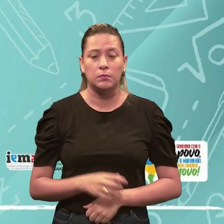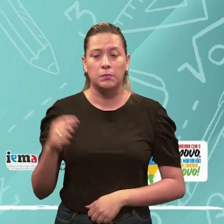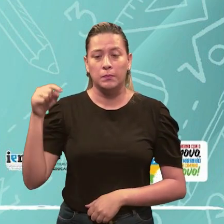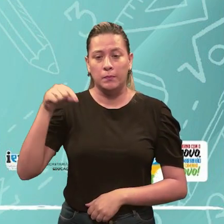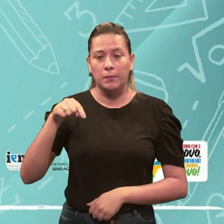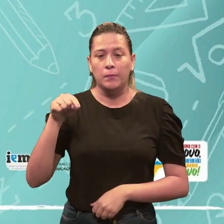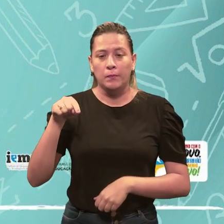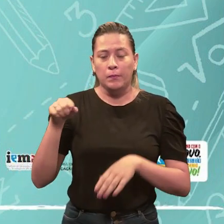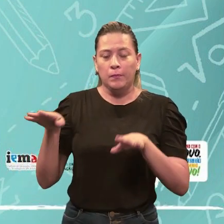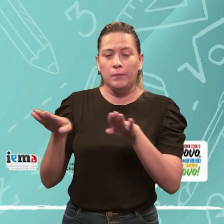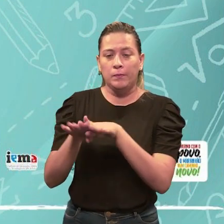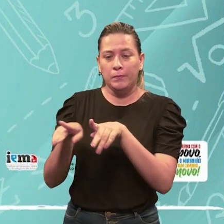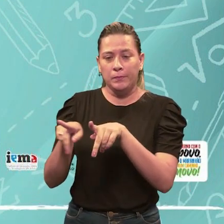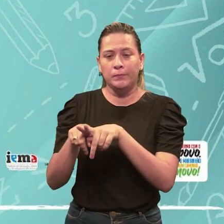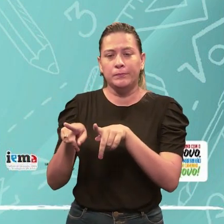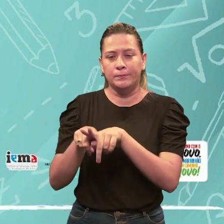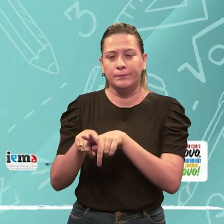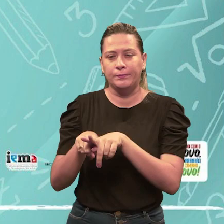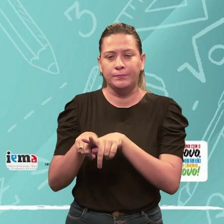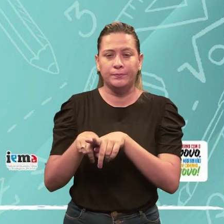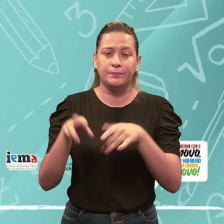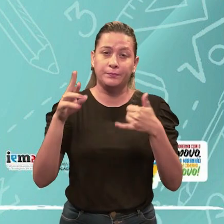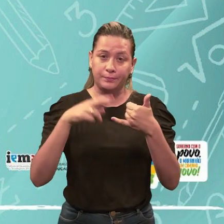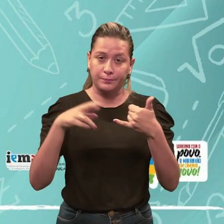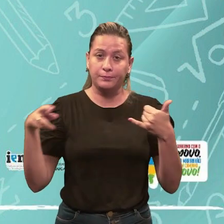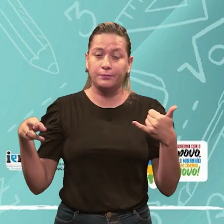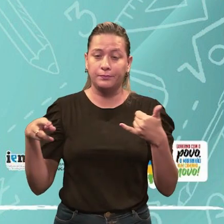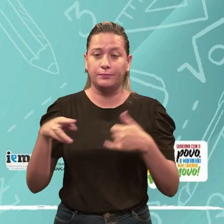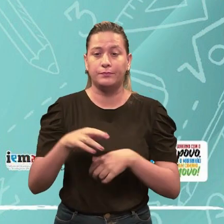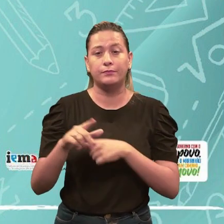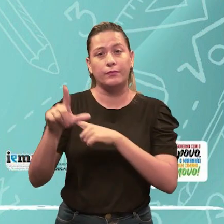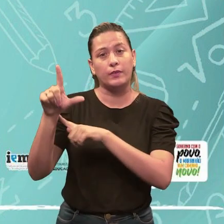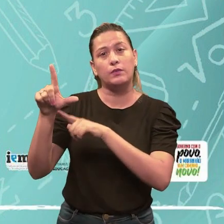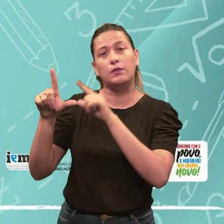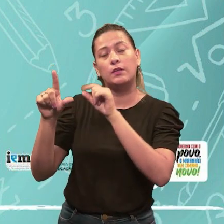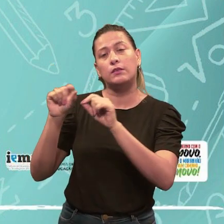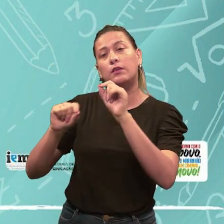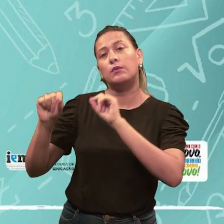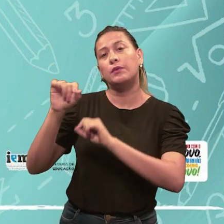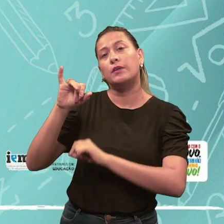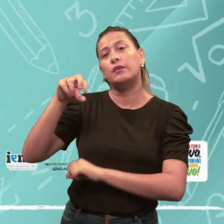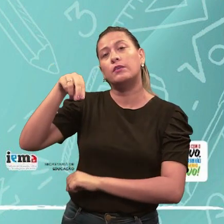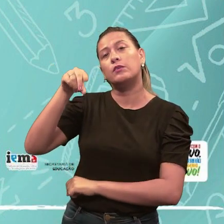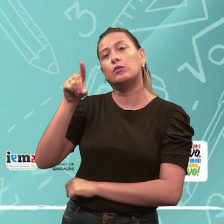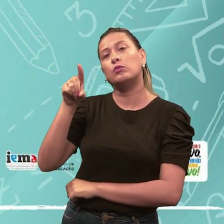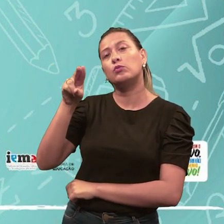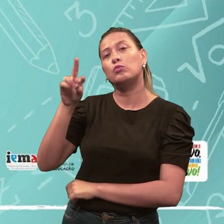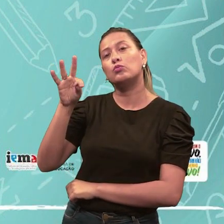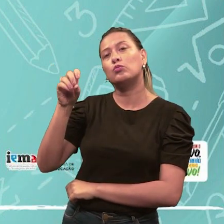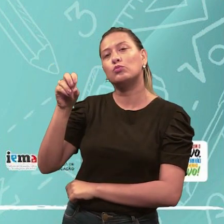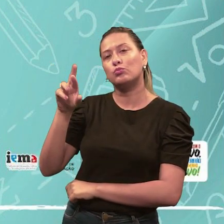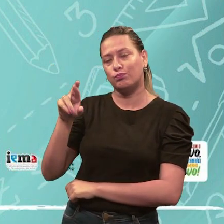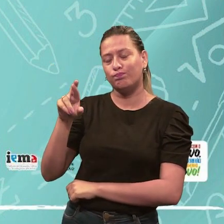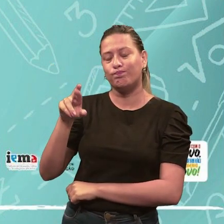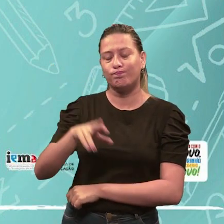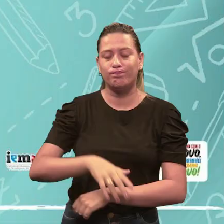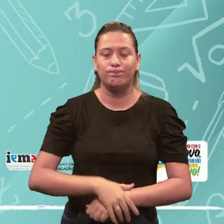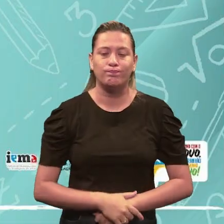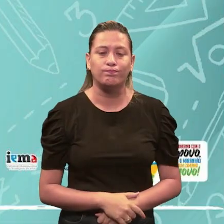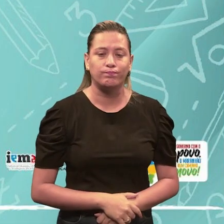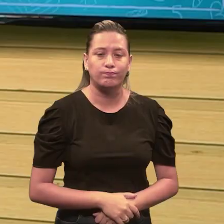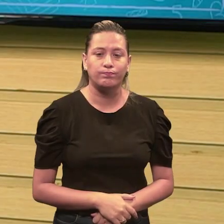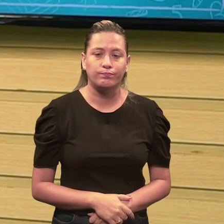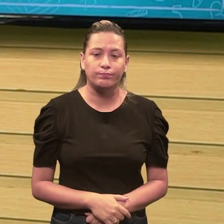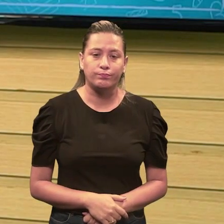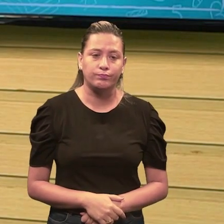mesmo jeito, né? Eu tenho um resistor e o L, né? E um indutor, né? Que no caso o L, ele é